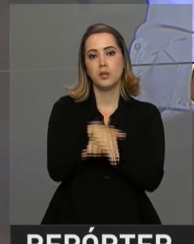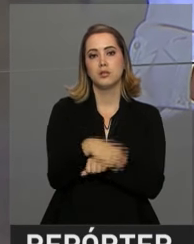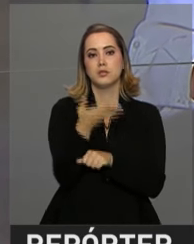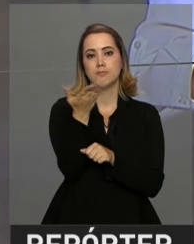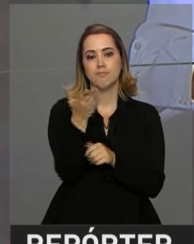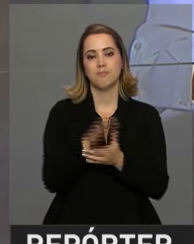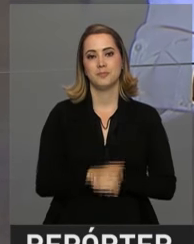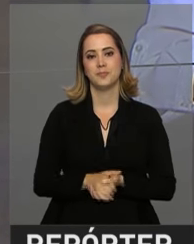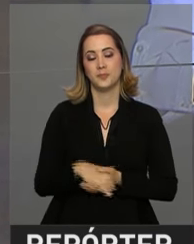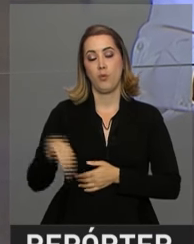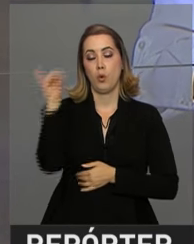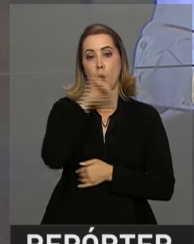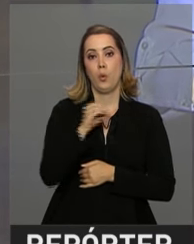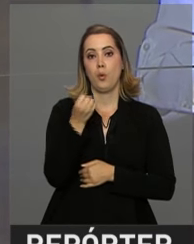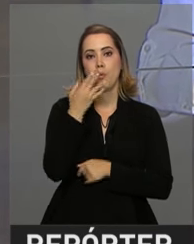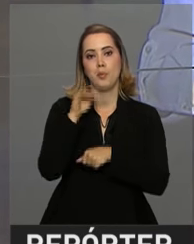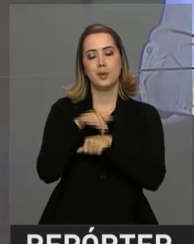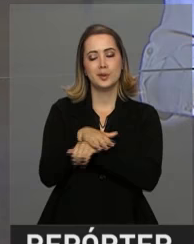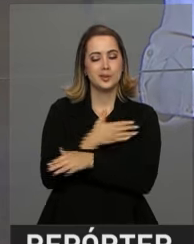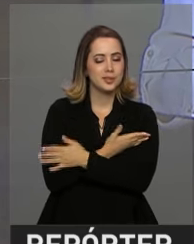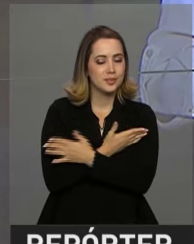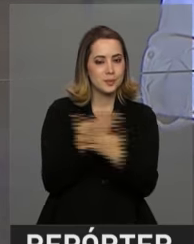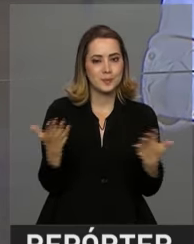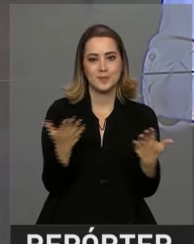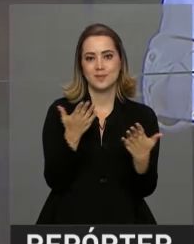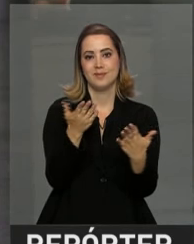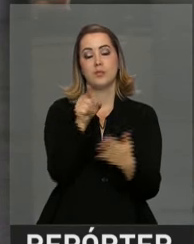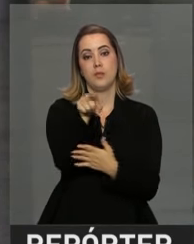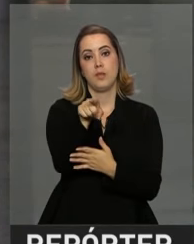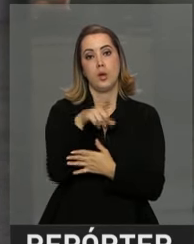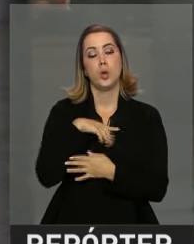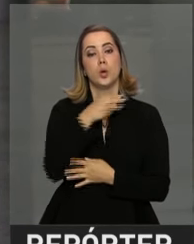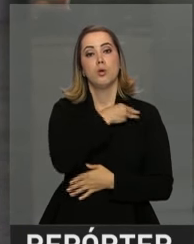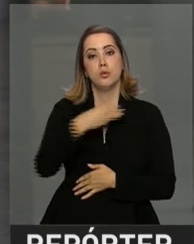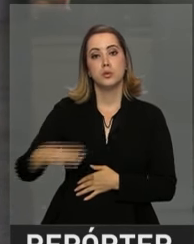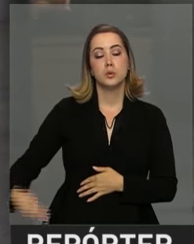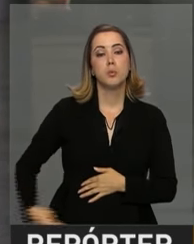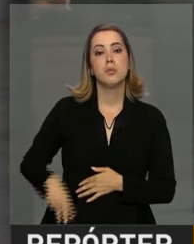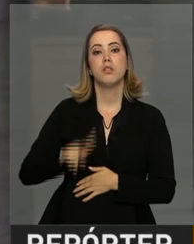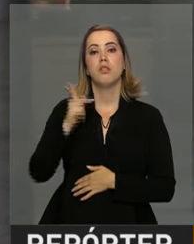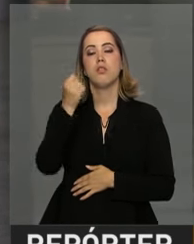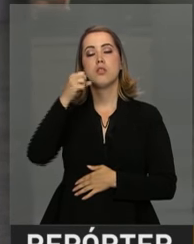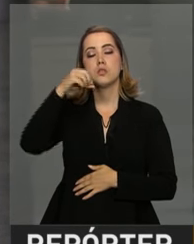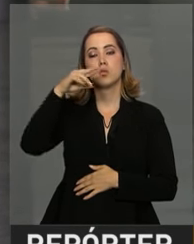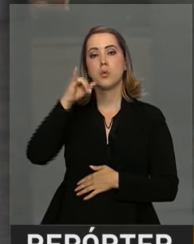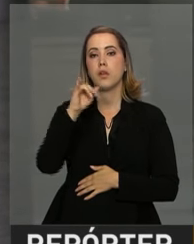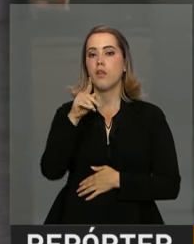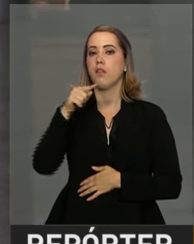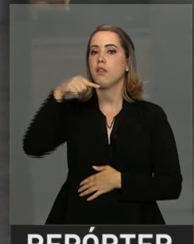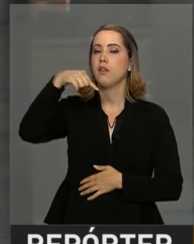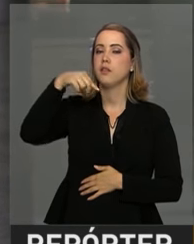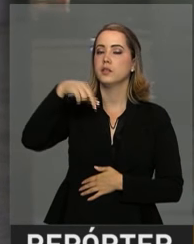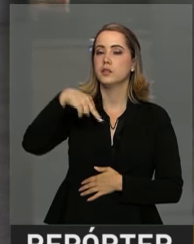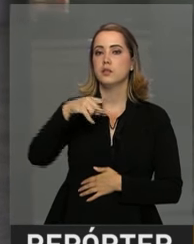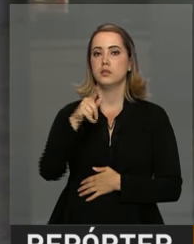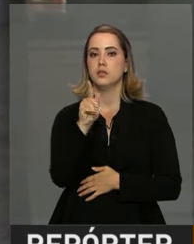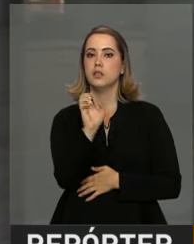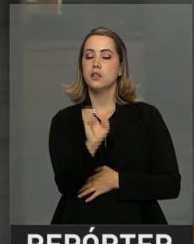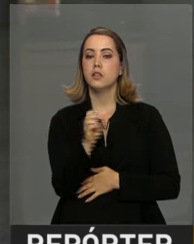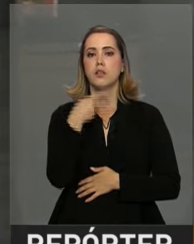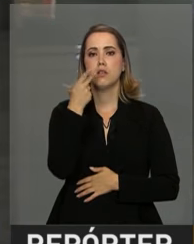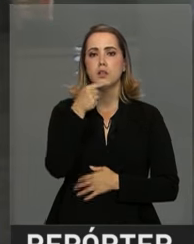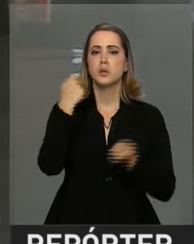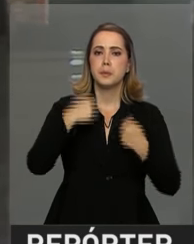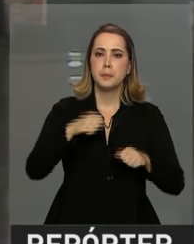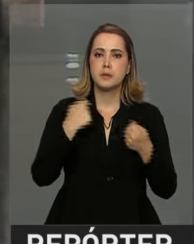você. Olá, Jaime. Uma boa noite a você. Boa noite a todos. O ministro Henrique Meirelles defendeu a necessidade de se conter os gastos